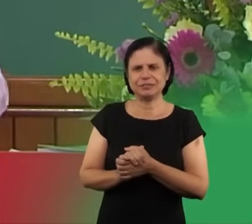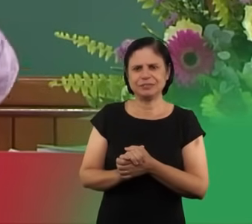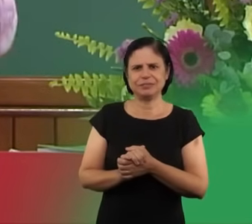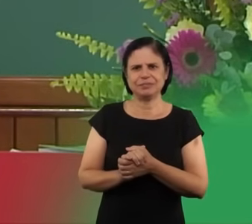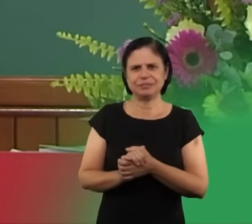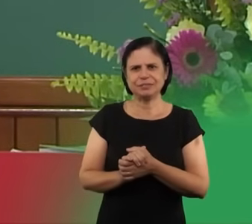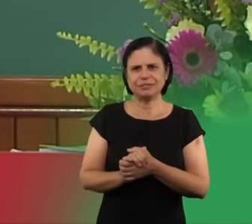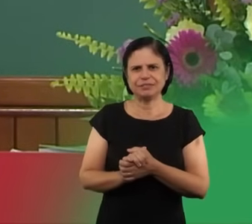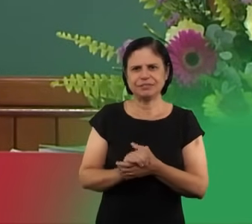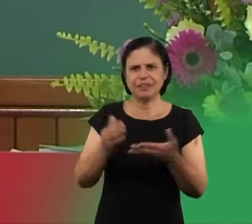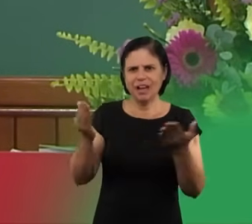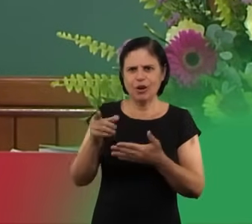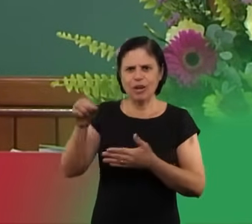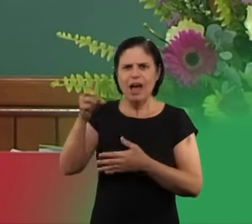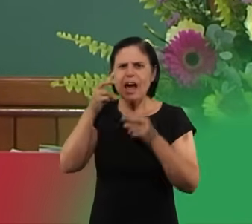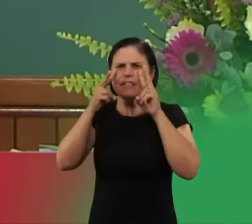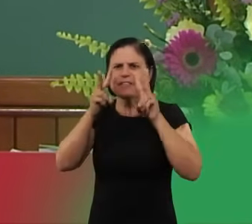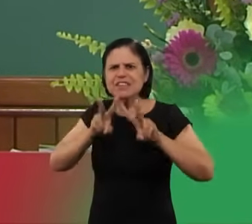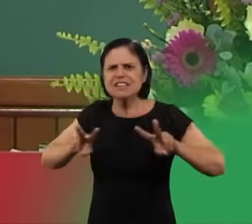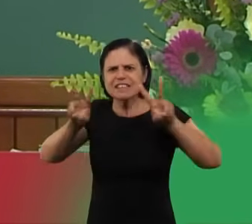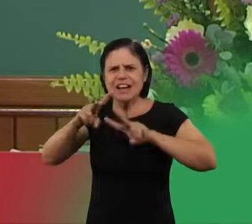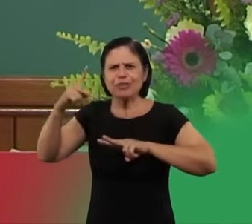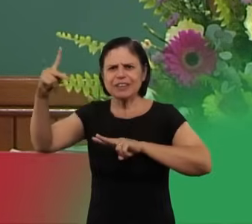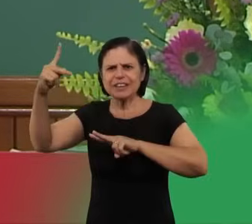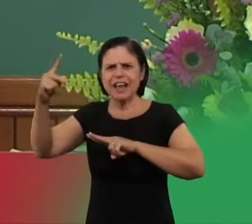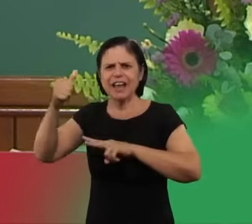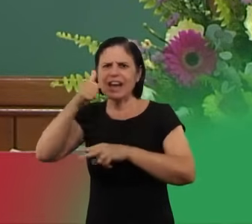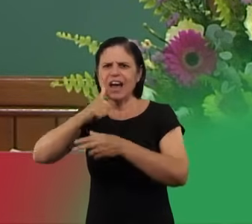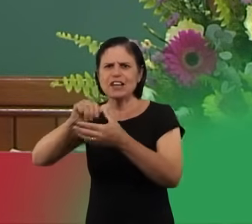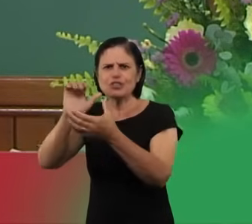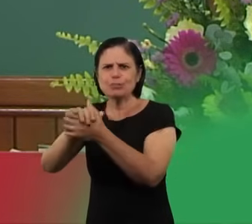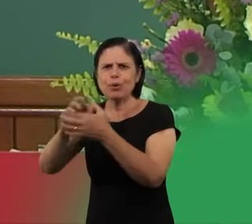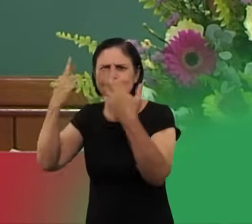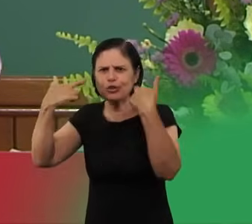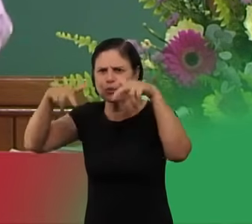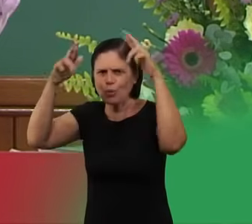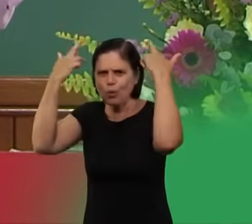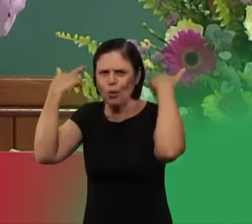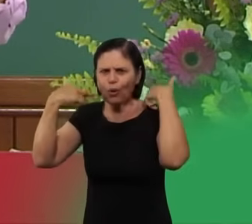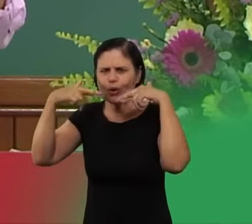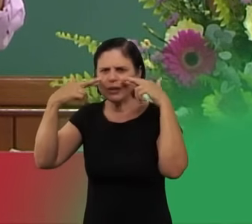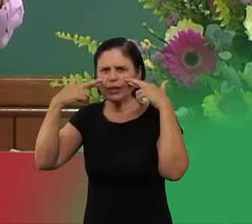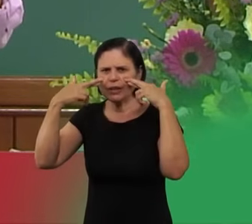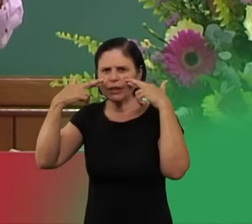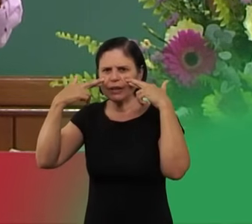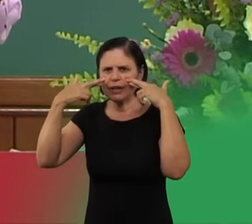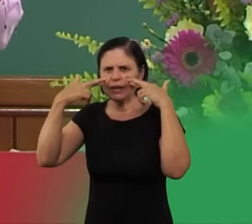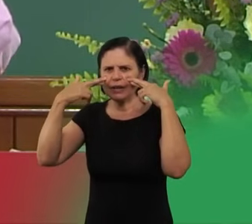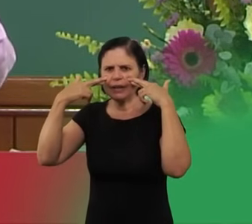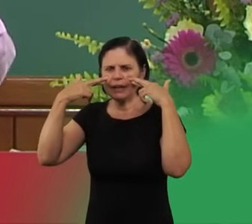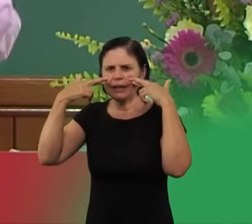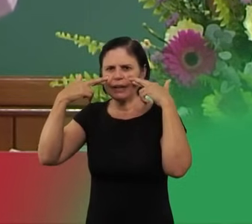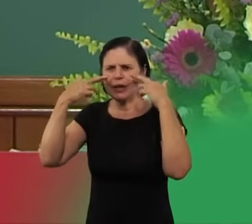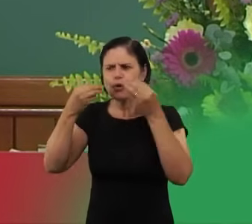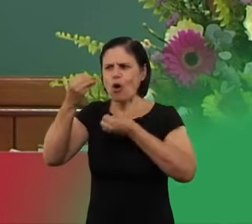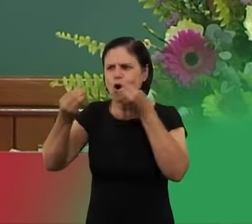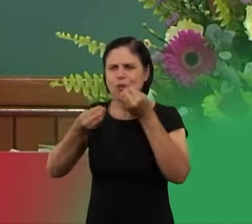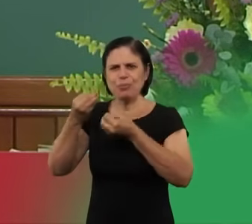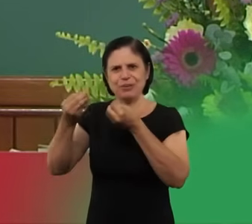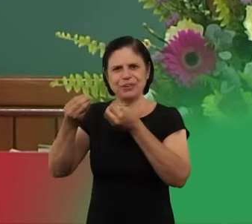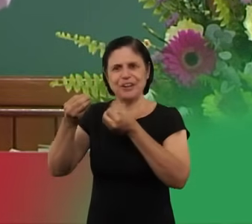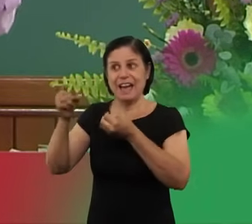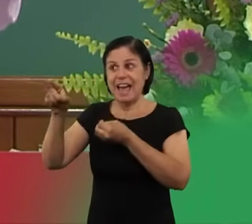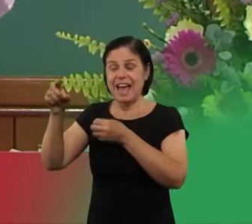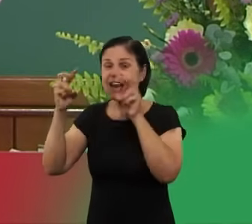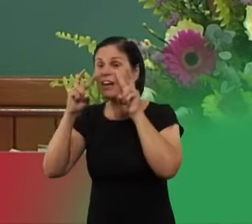Cordeiro, aquela que vem, ela desce da eternidade. Primeiro, ela é apresentada, aqui está a esposa, a Nova